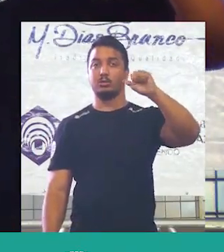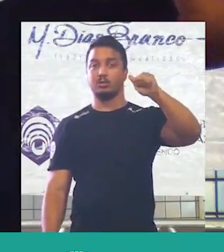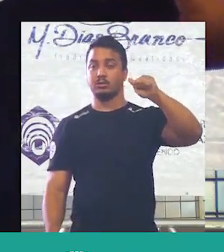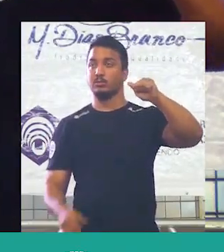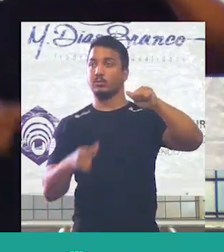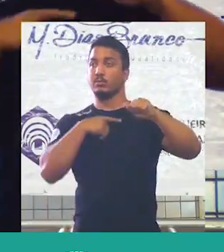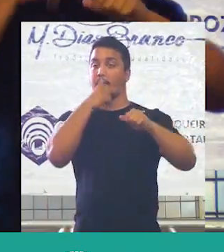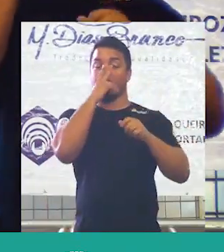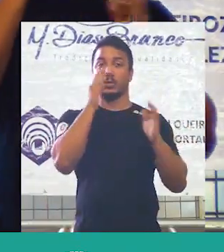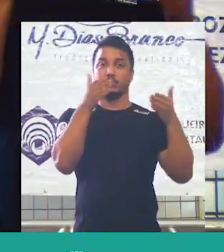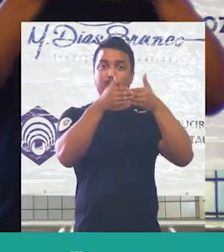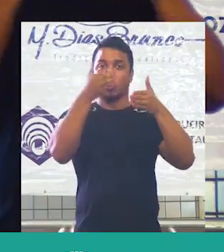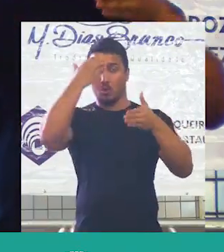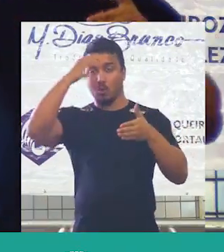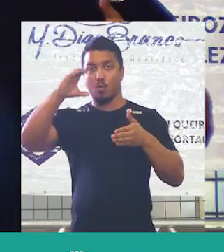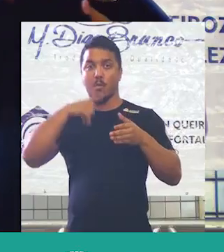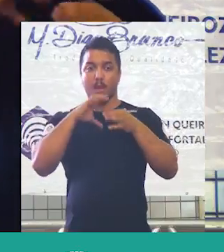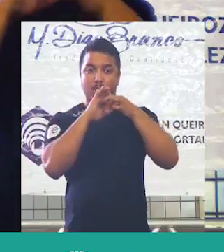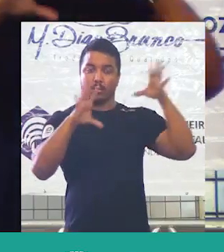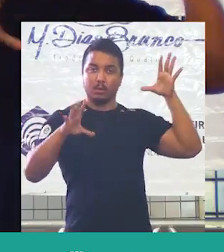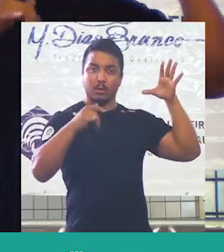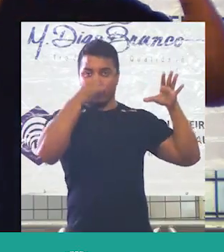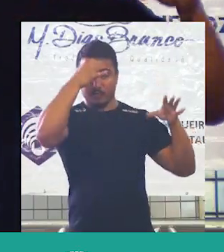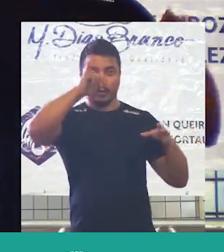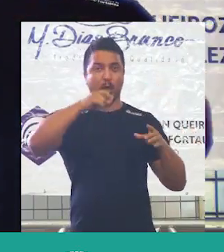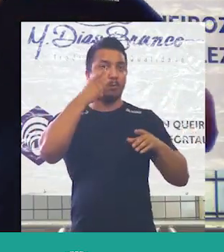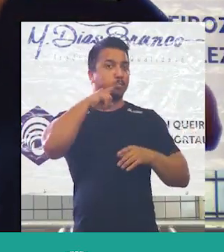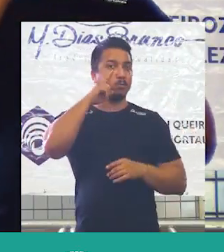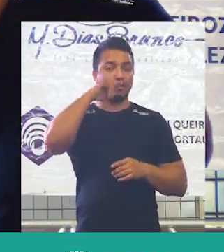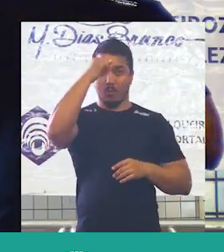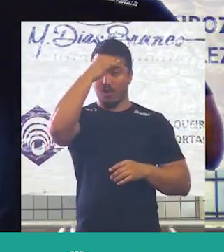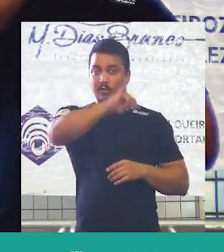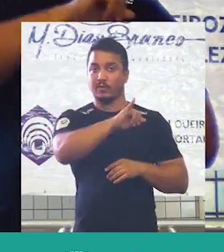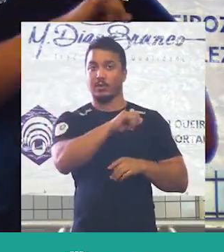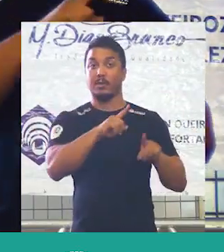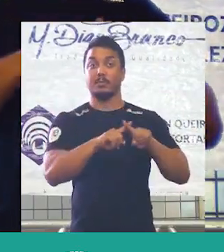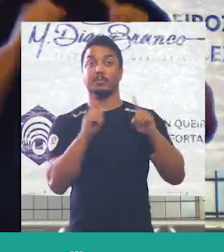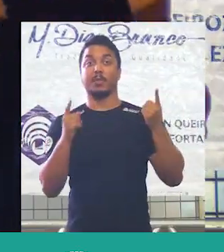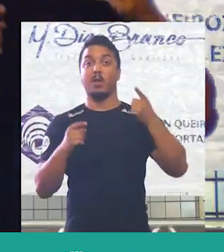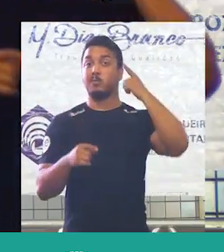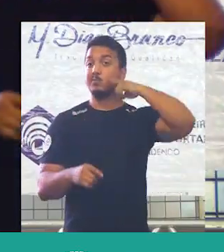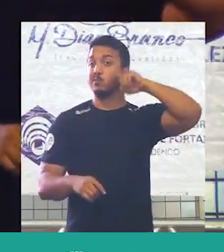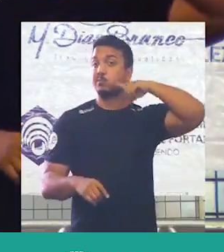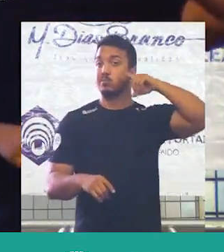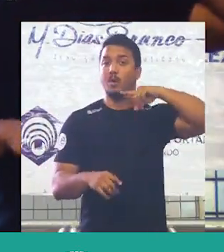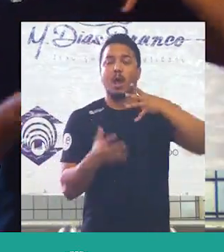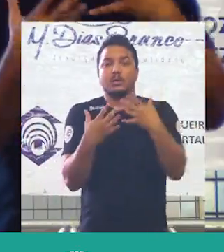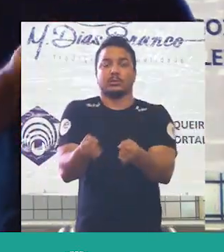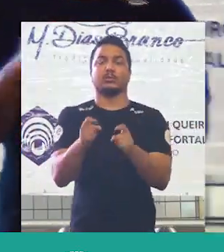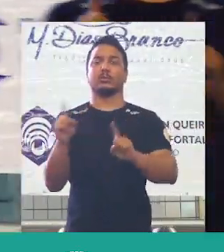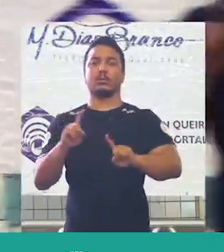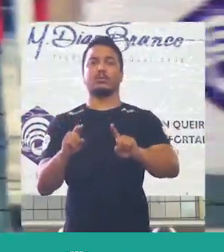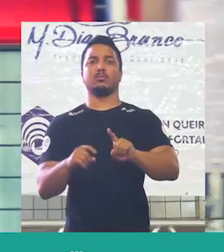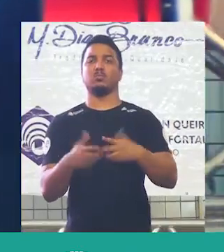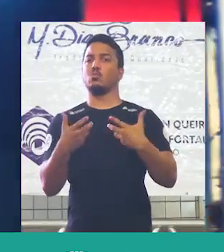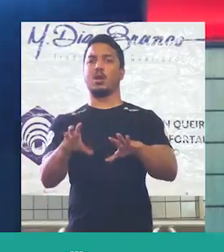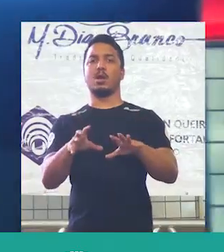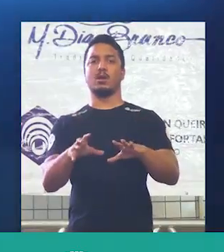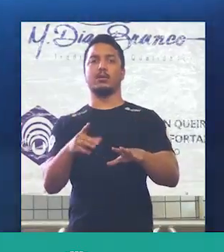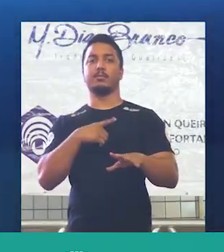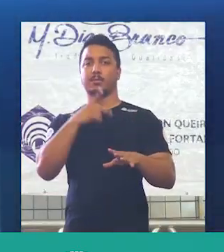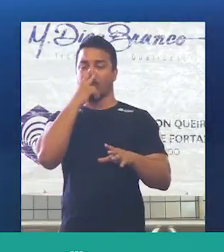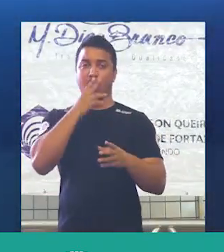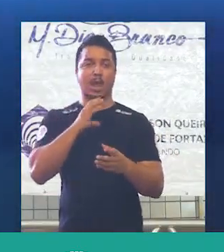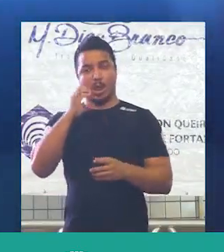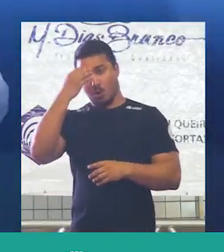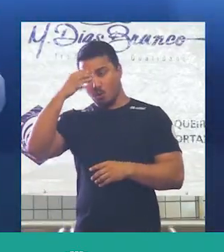de Cuba para o povo cubano e libertar Cuba do domínio americano. Só que os Estados Unidos, então, não aceitaram. Então,